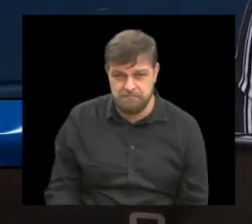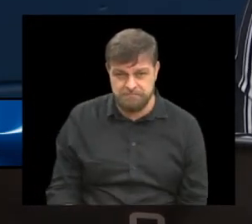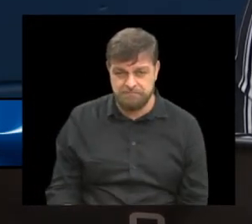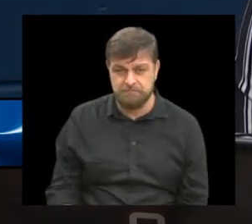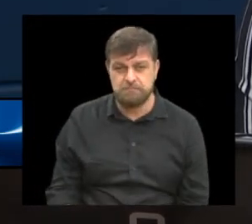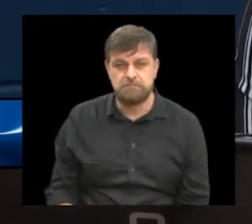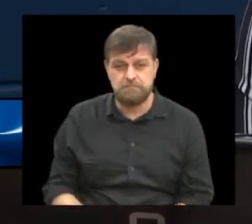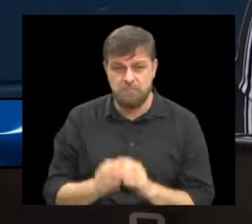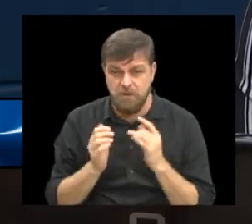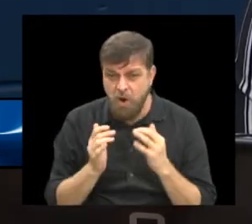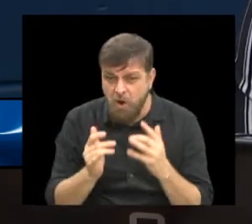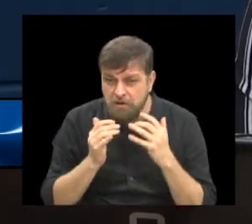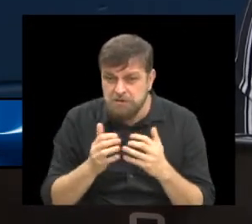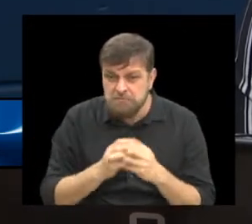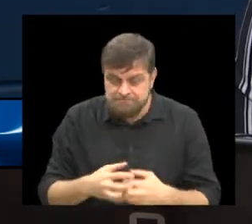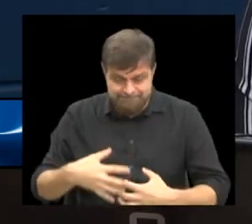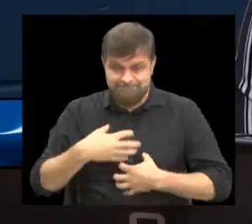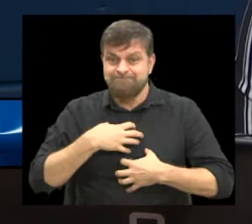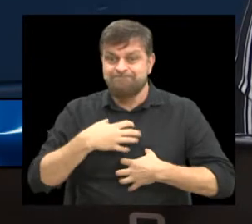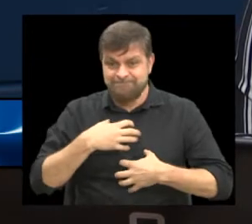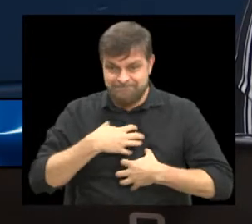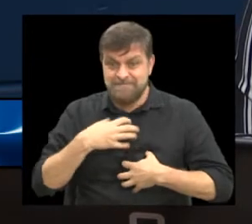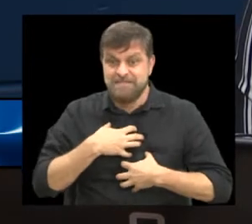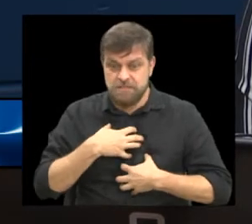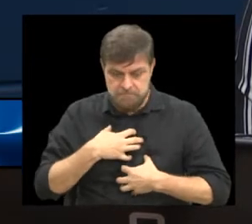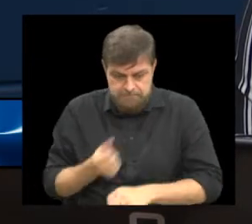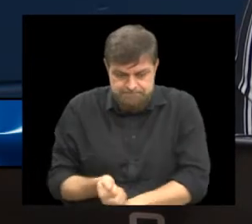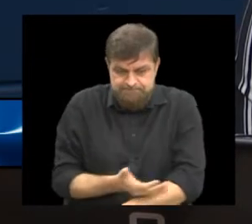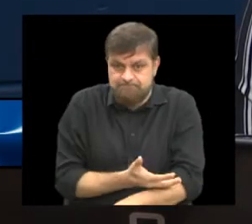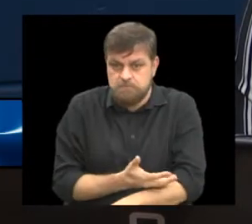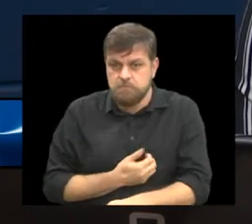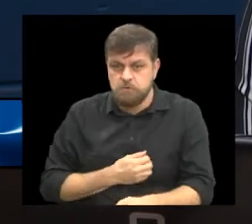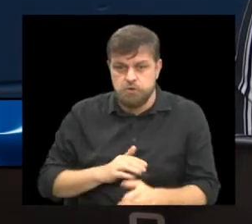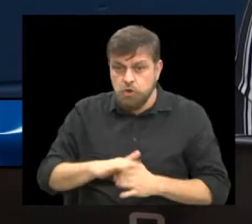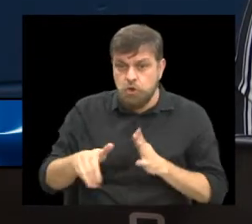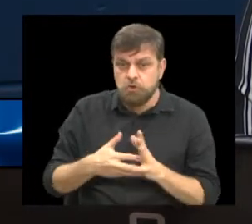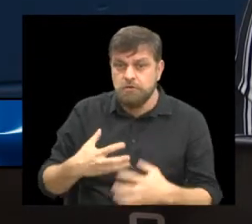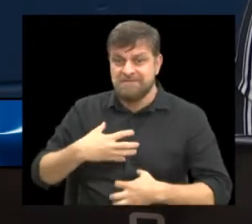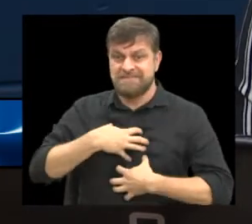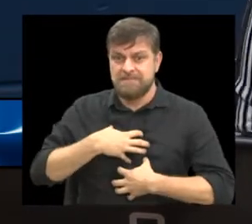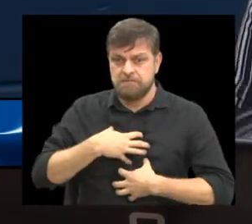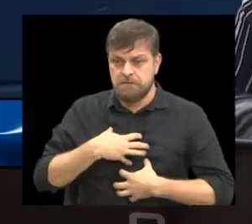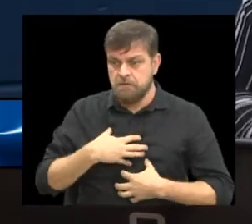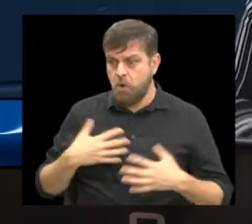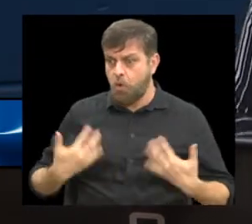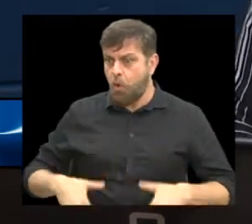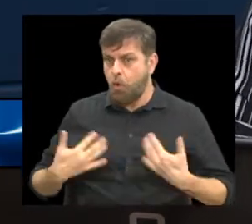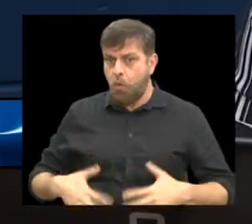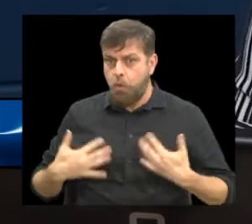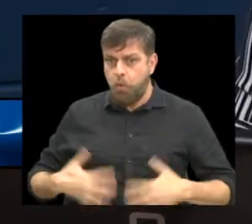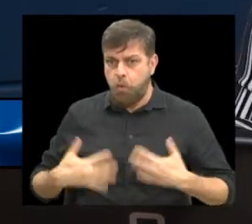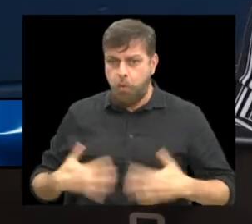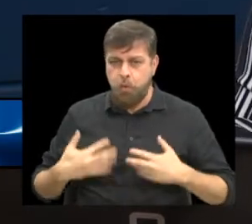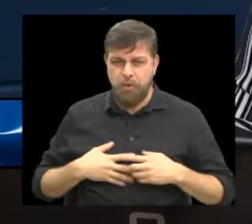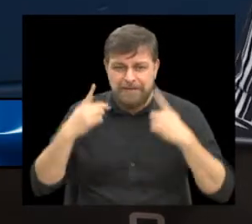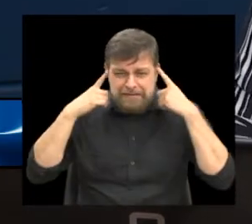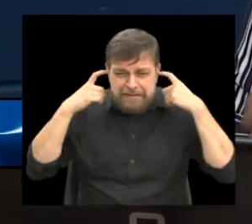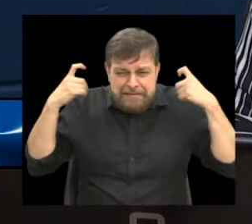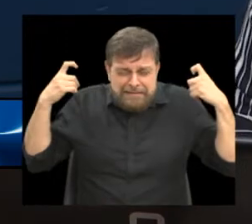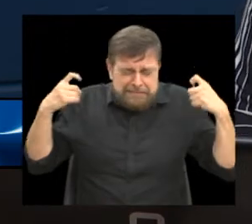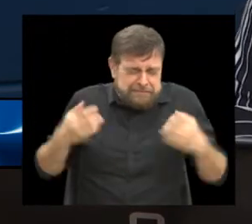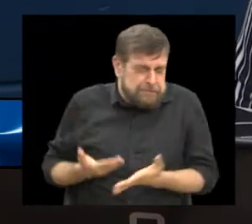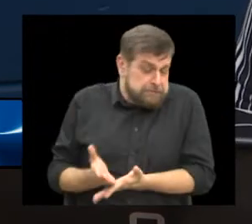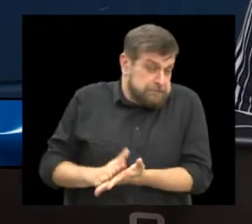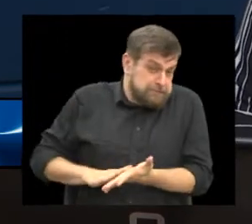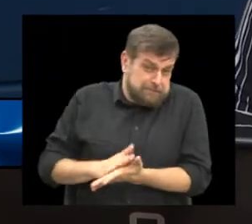O autista é muito sensorial, muito sensorial. Então, todas as sensações nele são exacerbadas. Então, o ruído alto